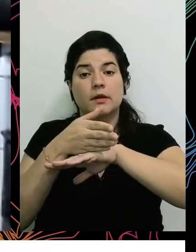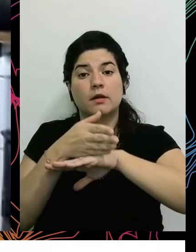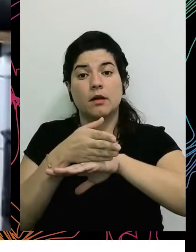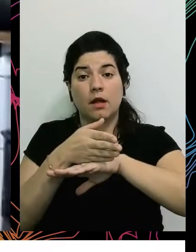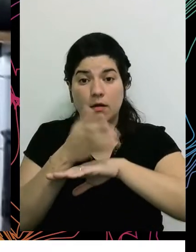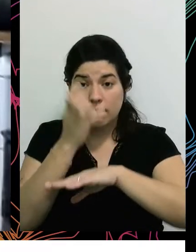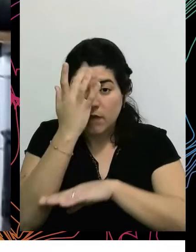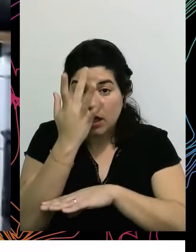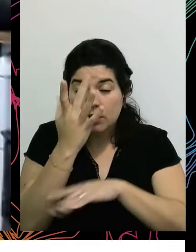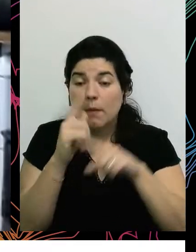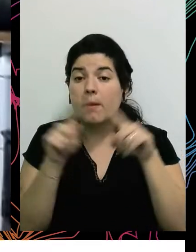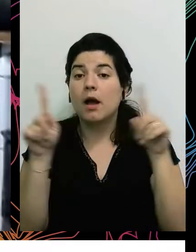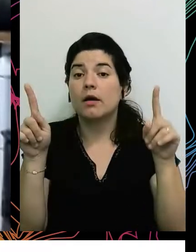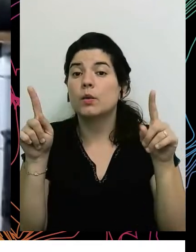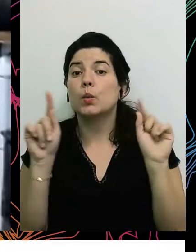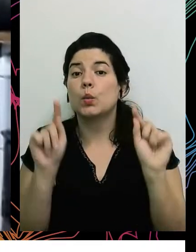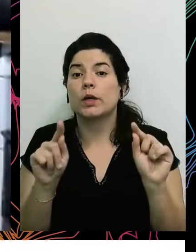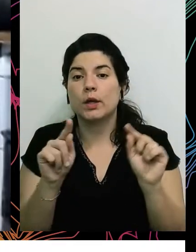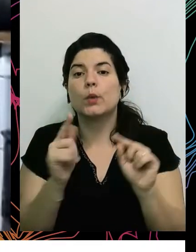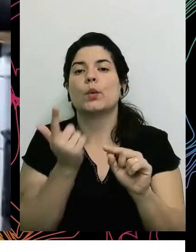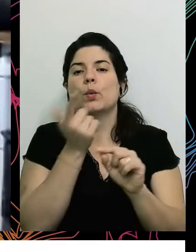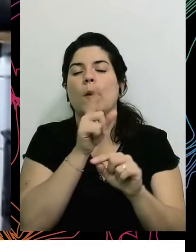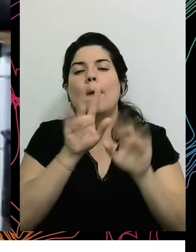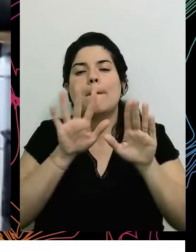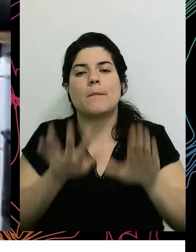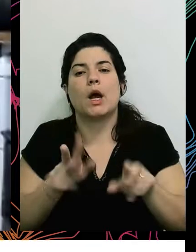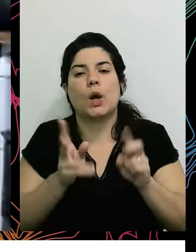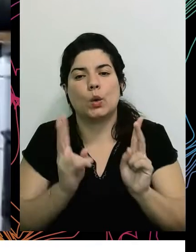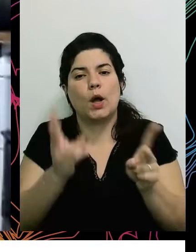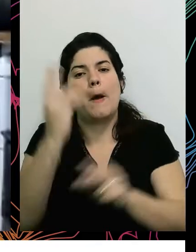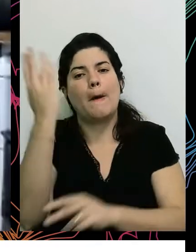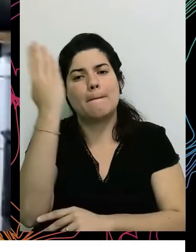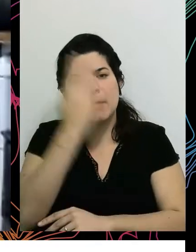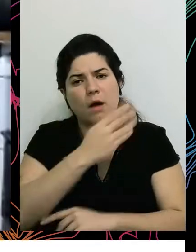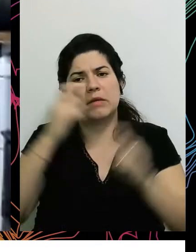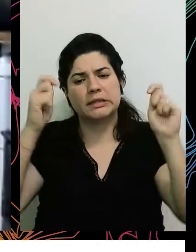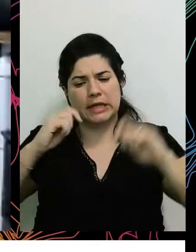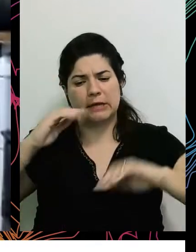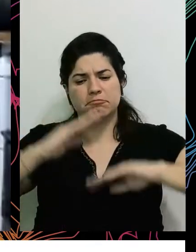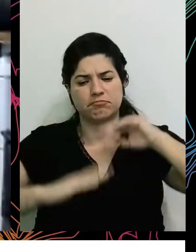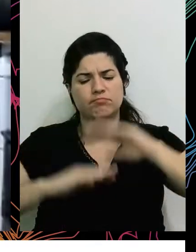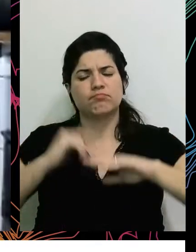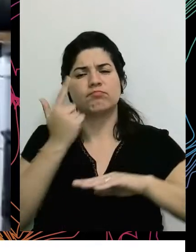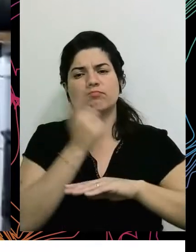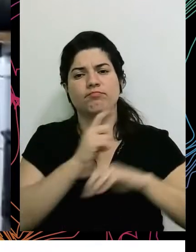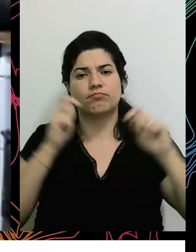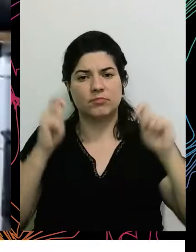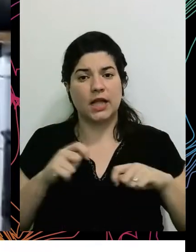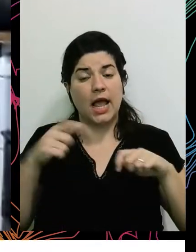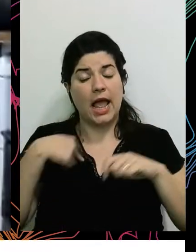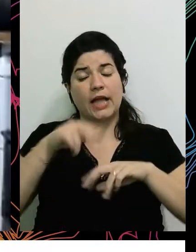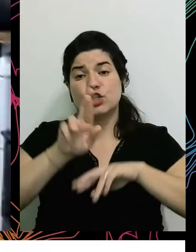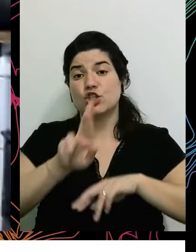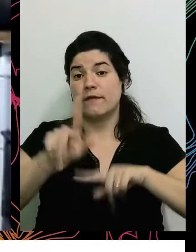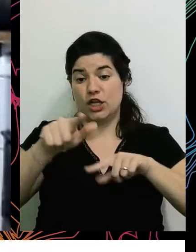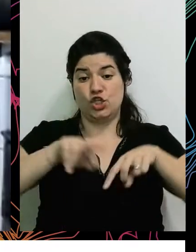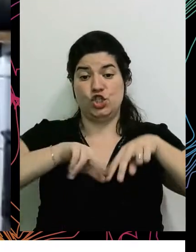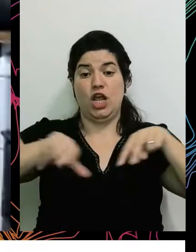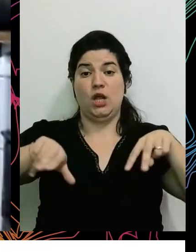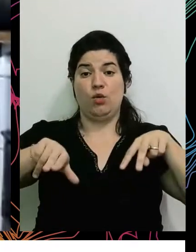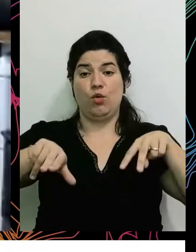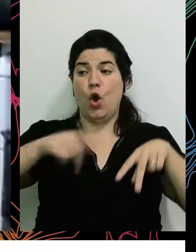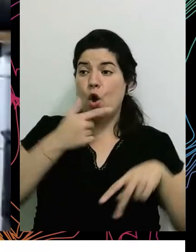mas também ascender, provar que a capacidade não tem nada a ver com gênero. Hoje,